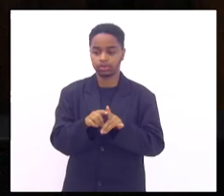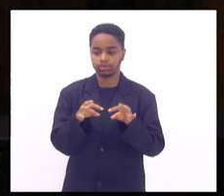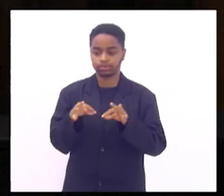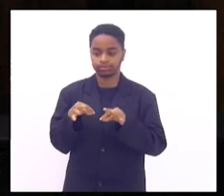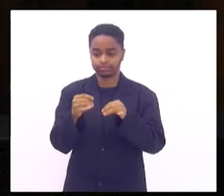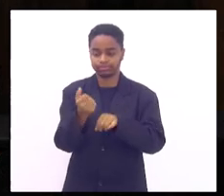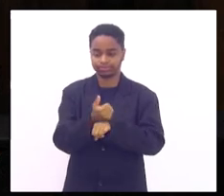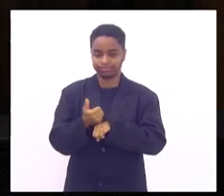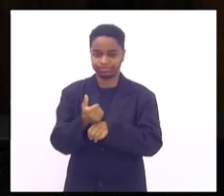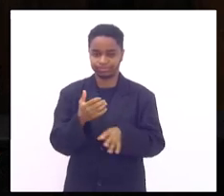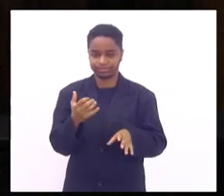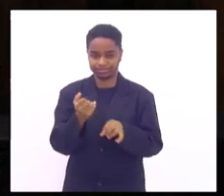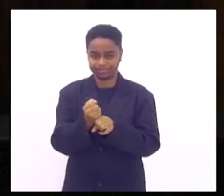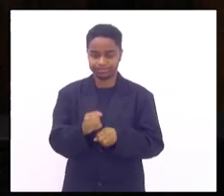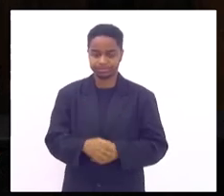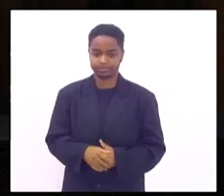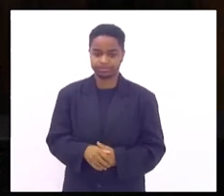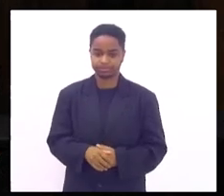presentes.